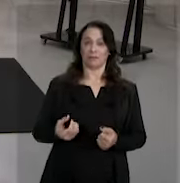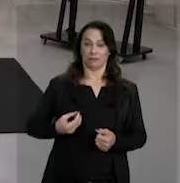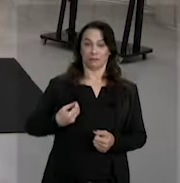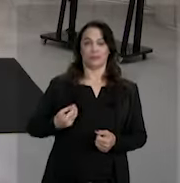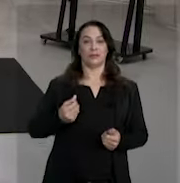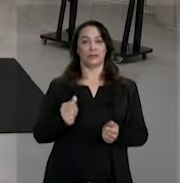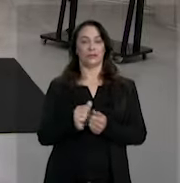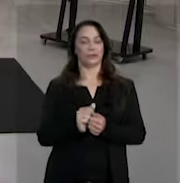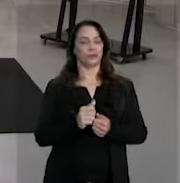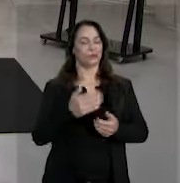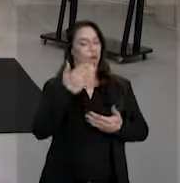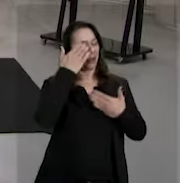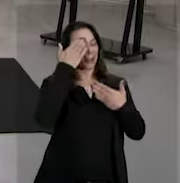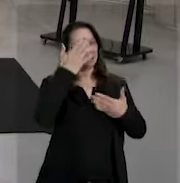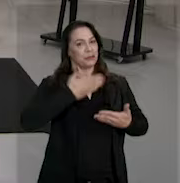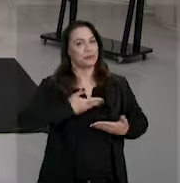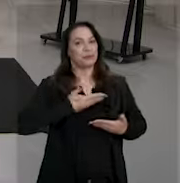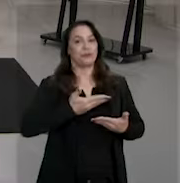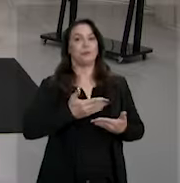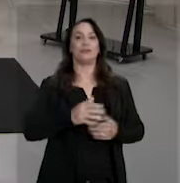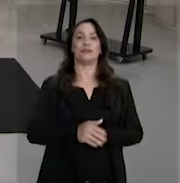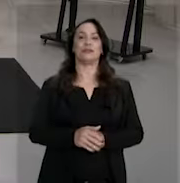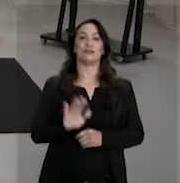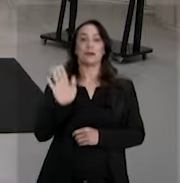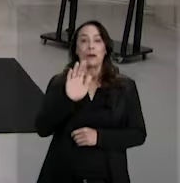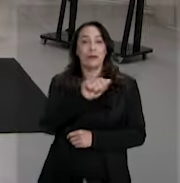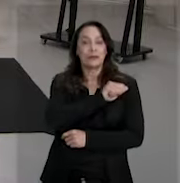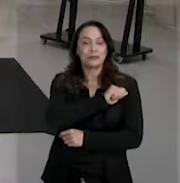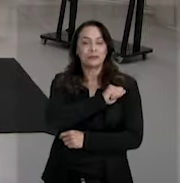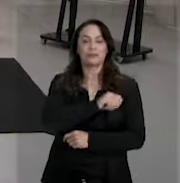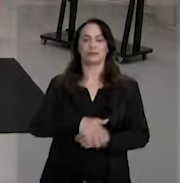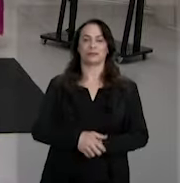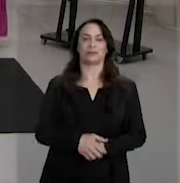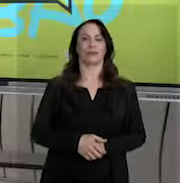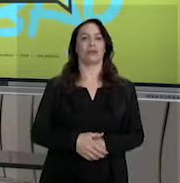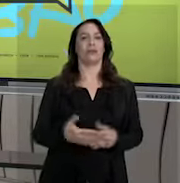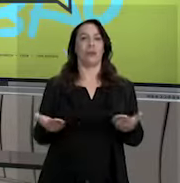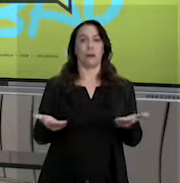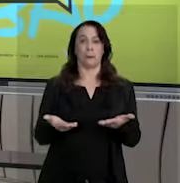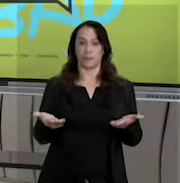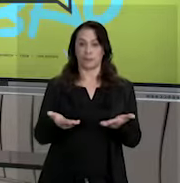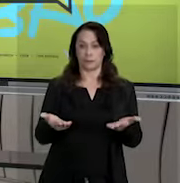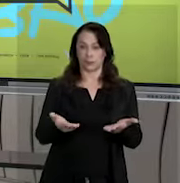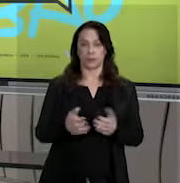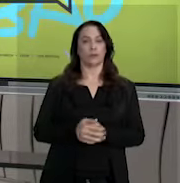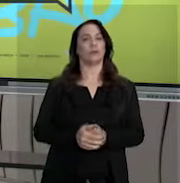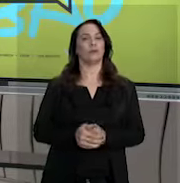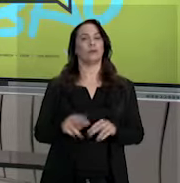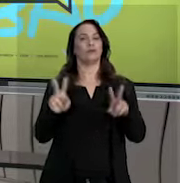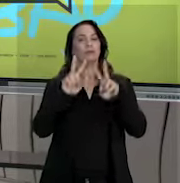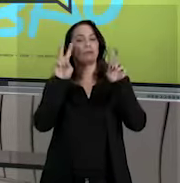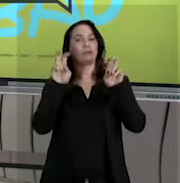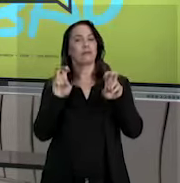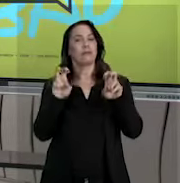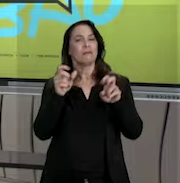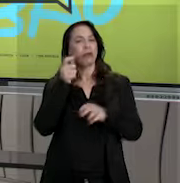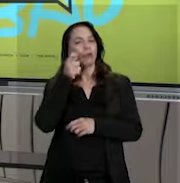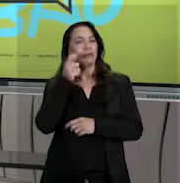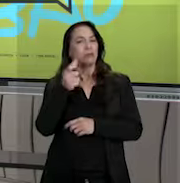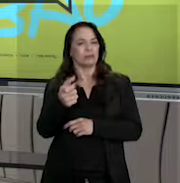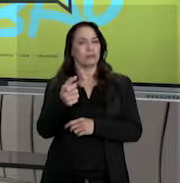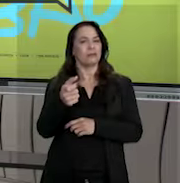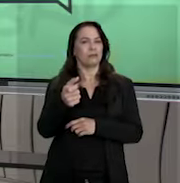pelo convite. Oi, aluno. Bom, pessoal, nós vamos agora falar sobre um tema muito interessante no